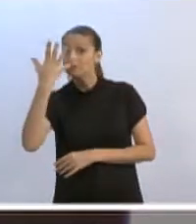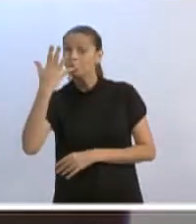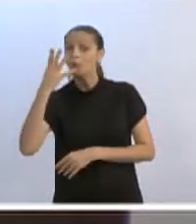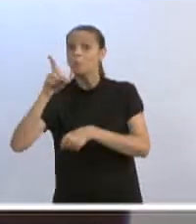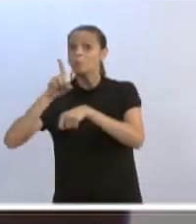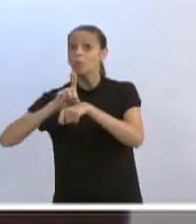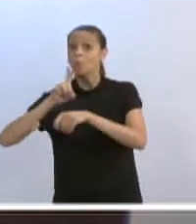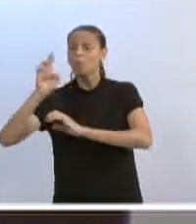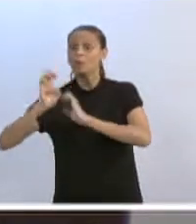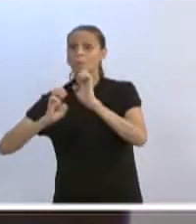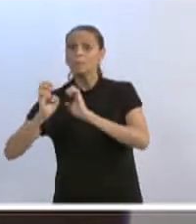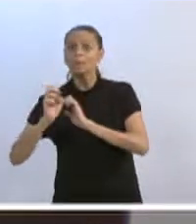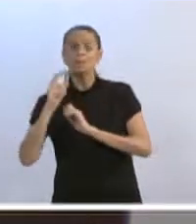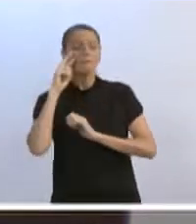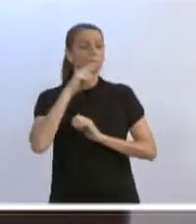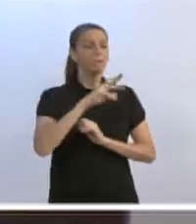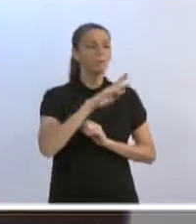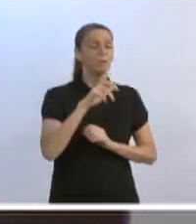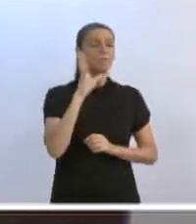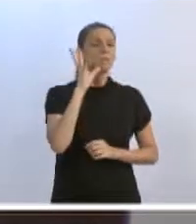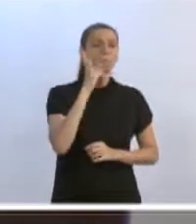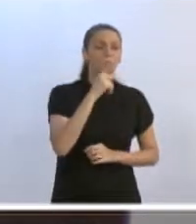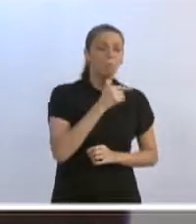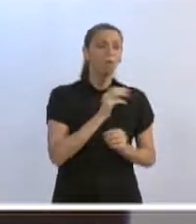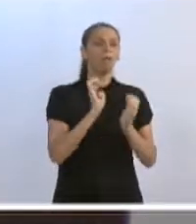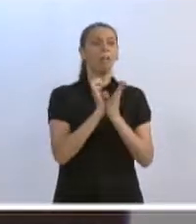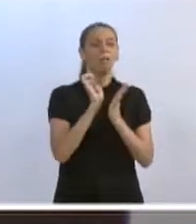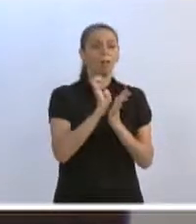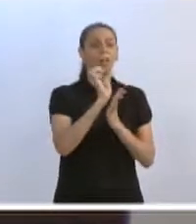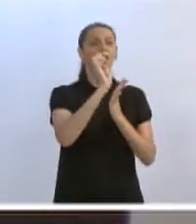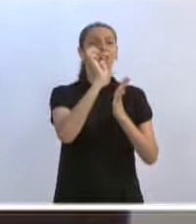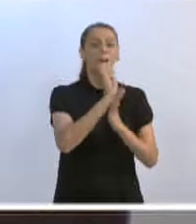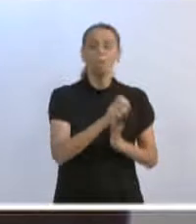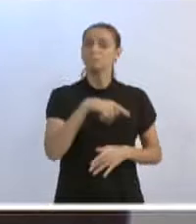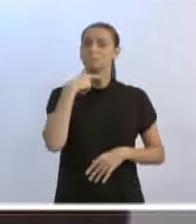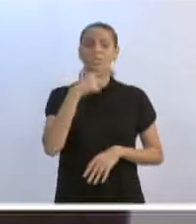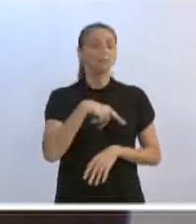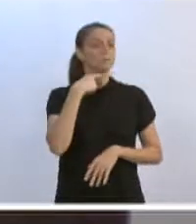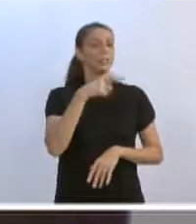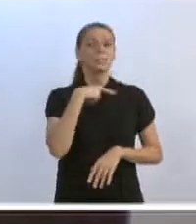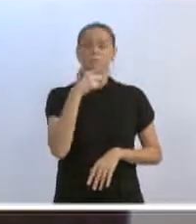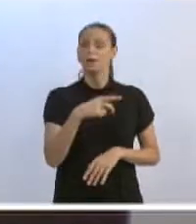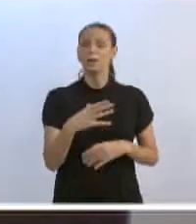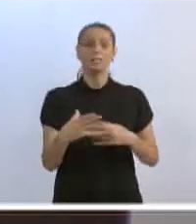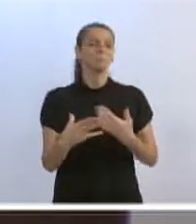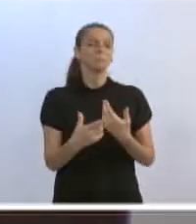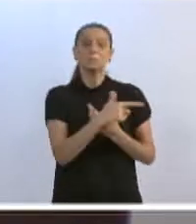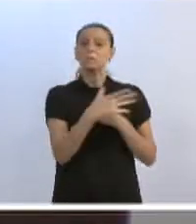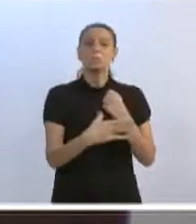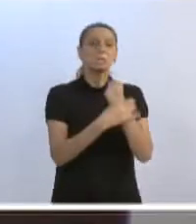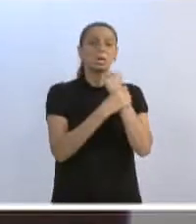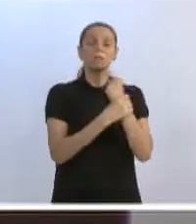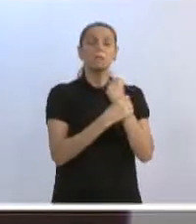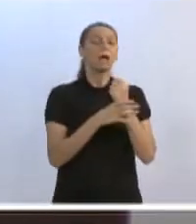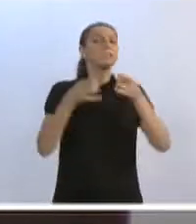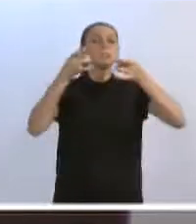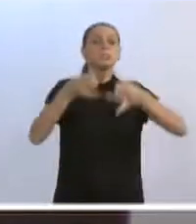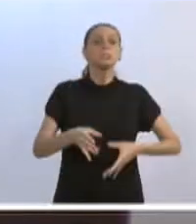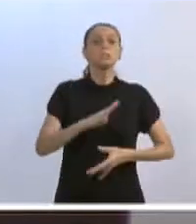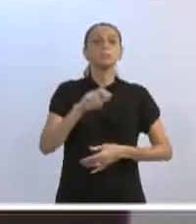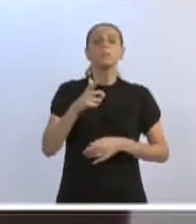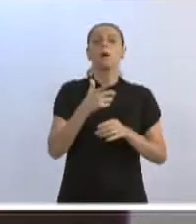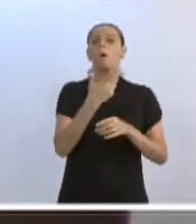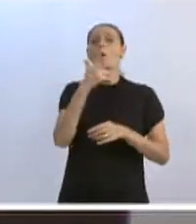vizinha porque não encontra aqui na nossa cidade um ambiente seguro para poder fazer os investimentos então nós precisamos realmente